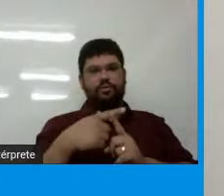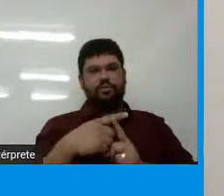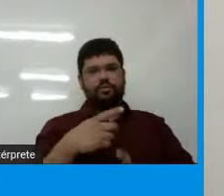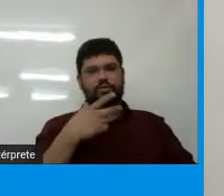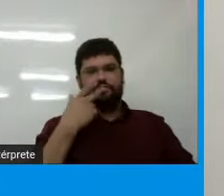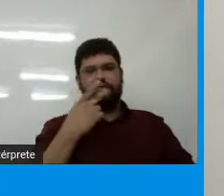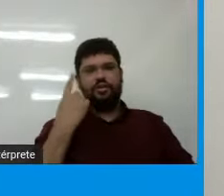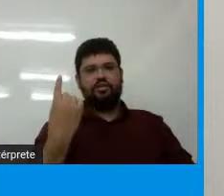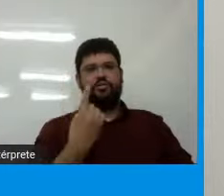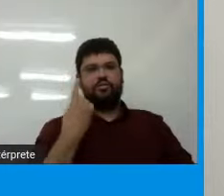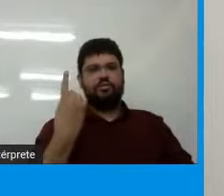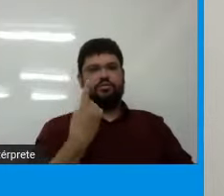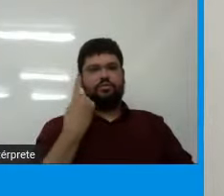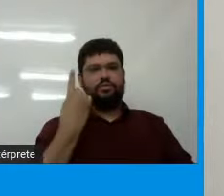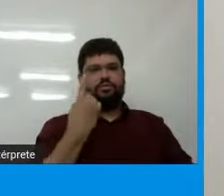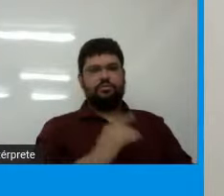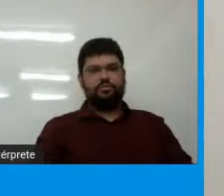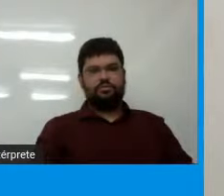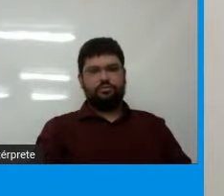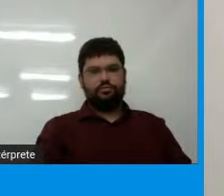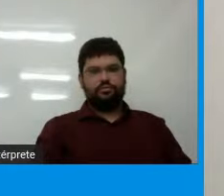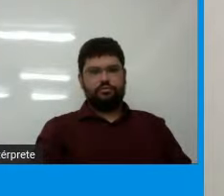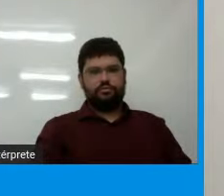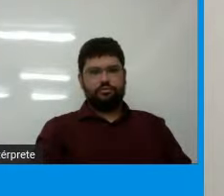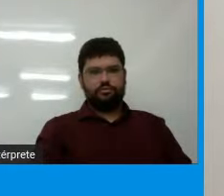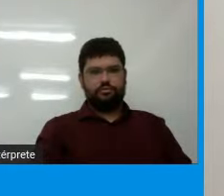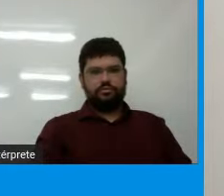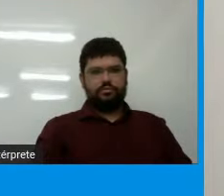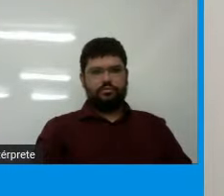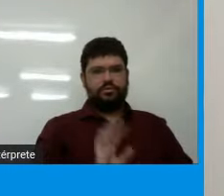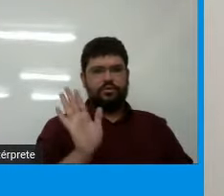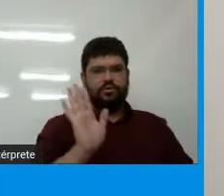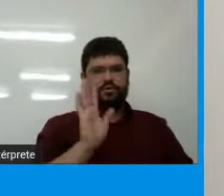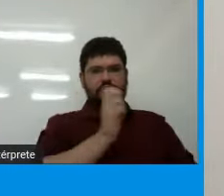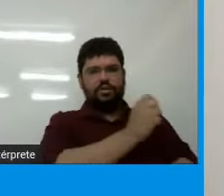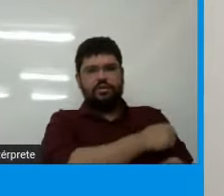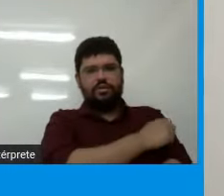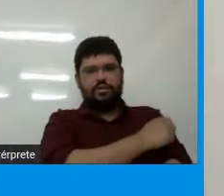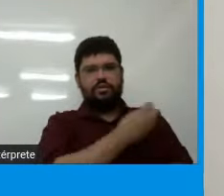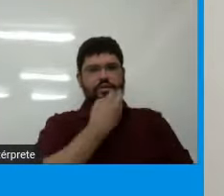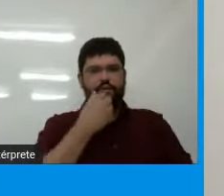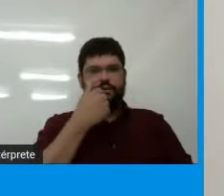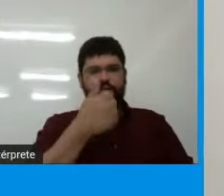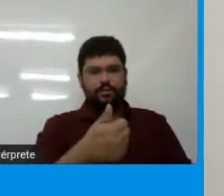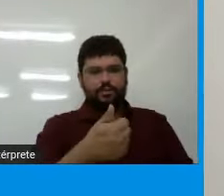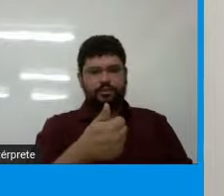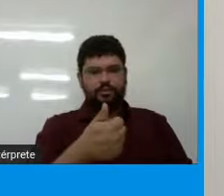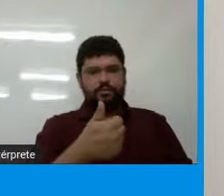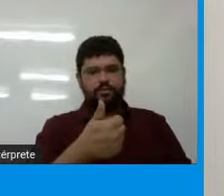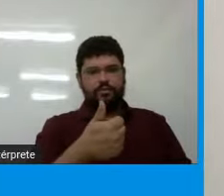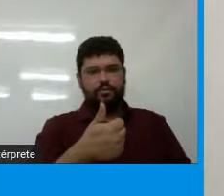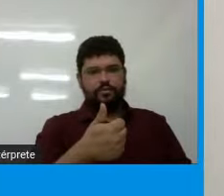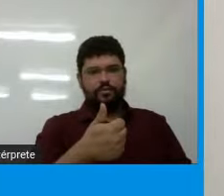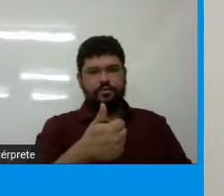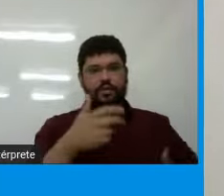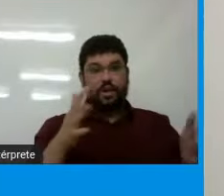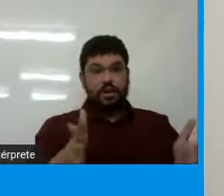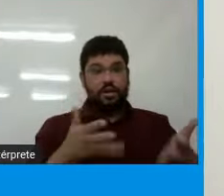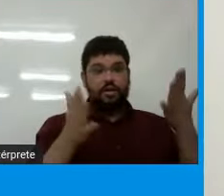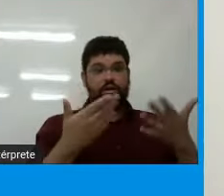estar sozinho. Note a diferença. Olá, gente. Como vocês estão? Todos motivados para a